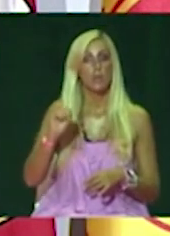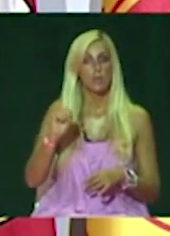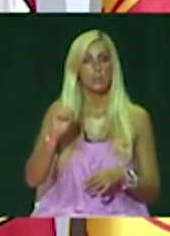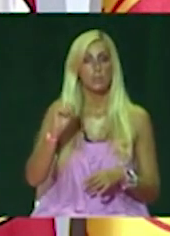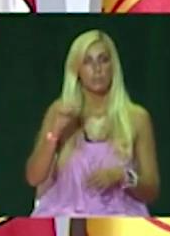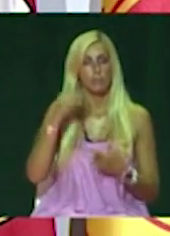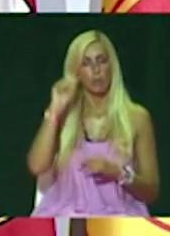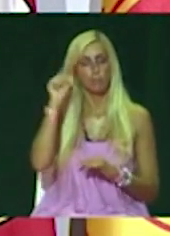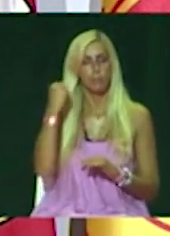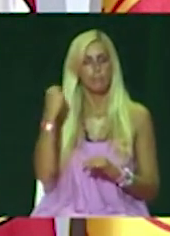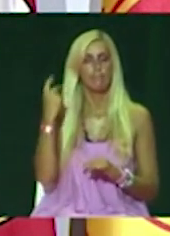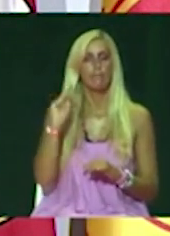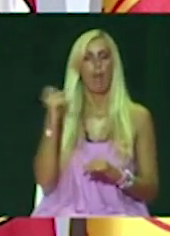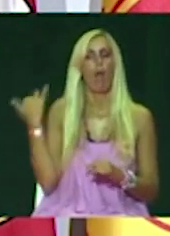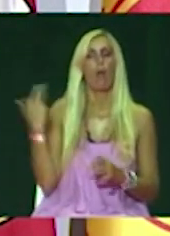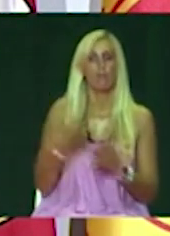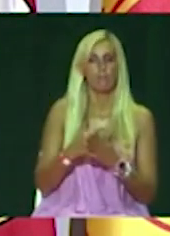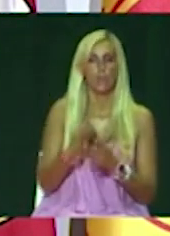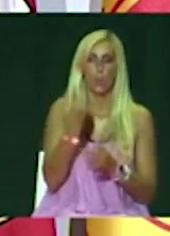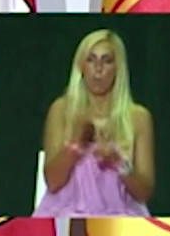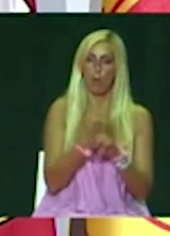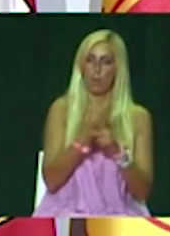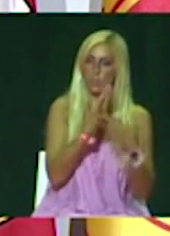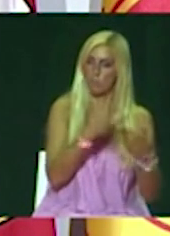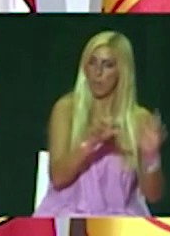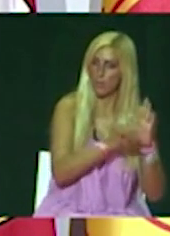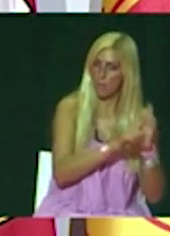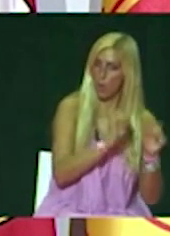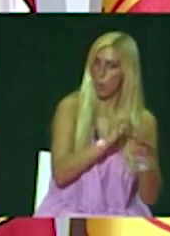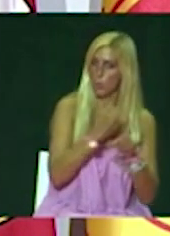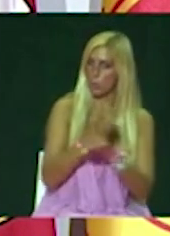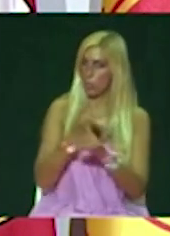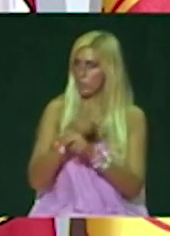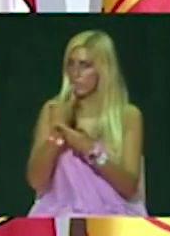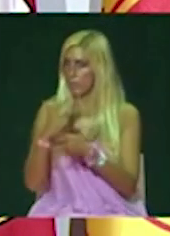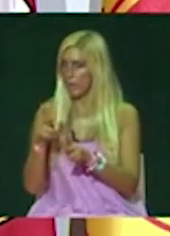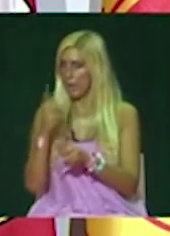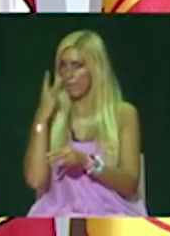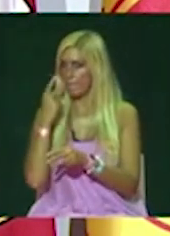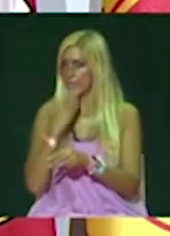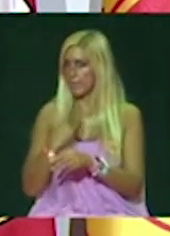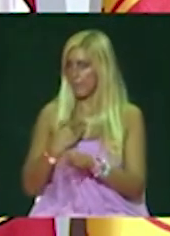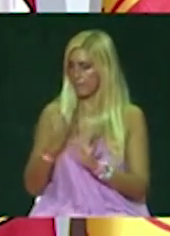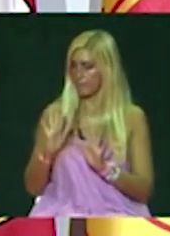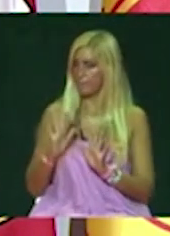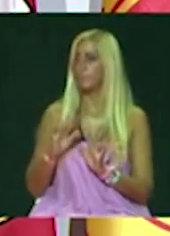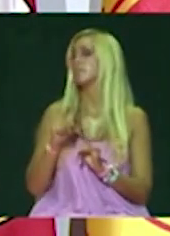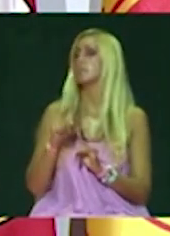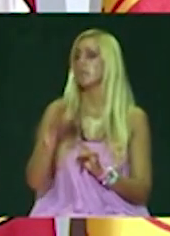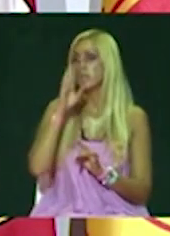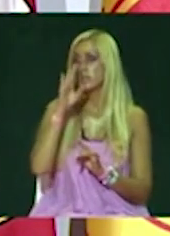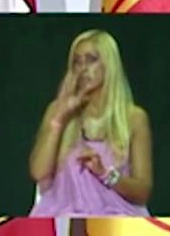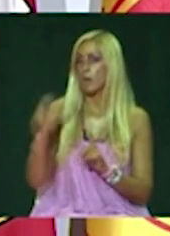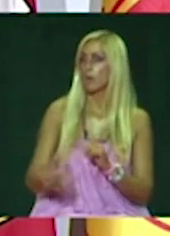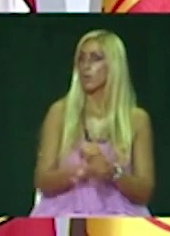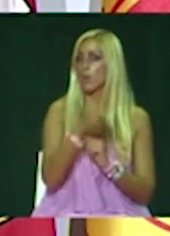muitos anos que uma coisa são as liberdades da lei e outra coisa é a liberdade que a vida nos dá. E se já